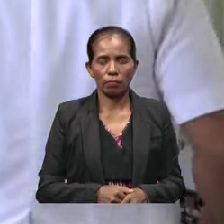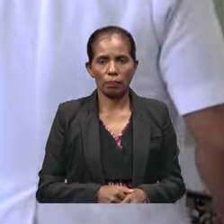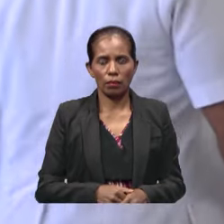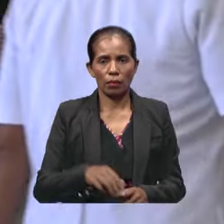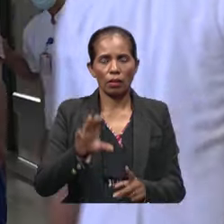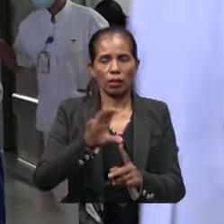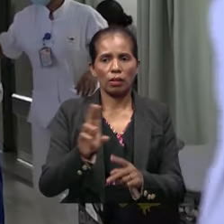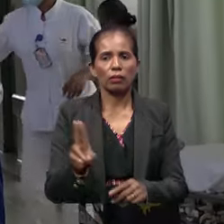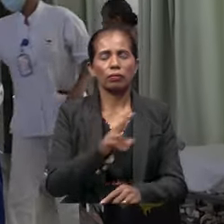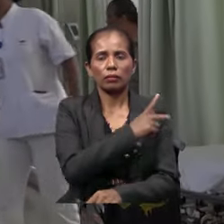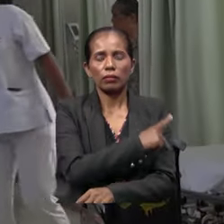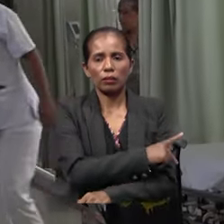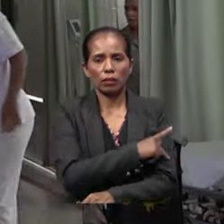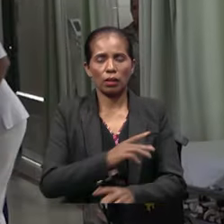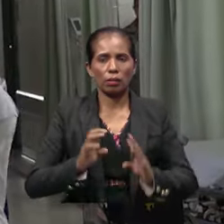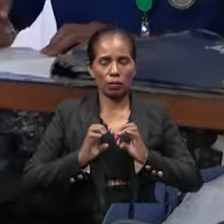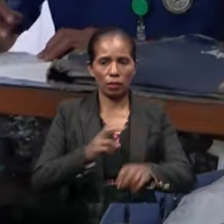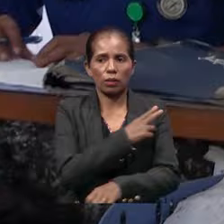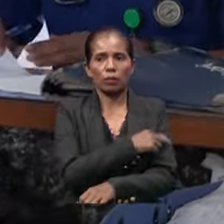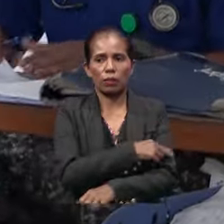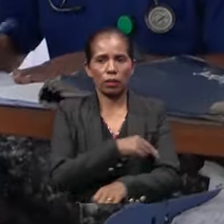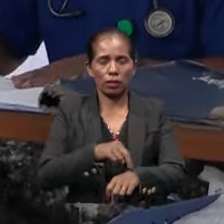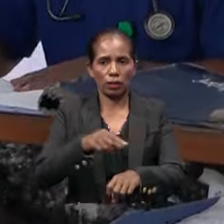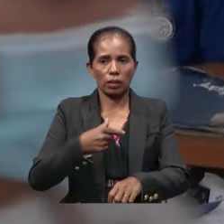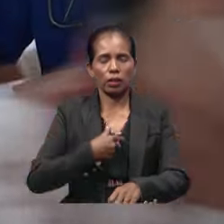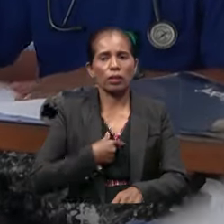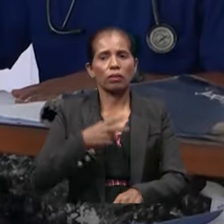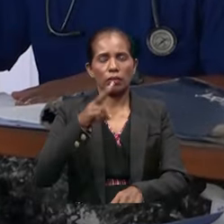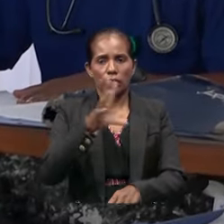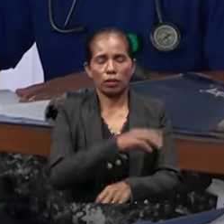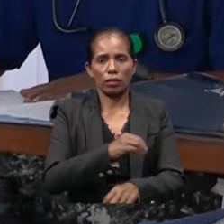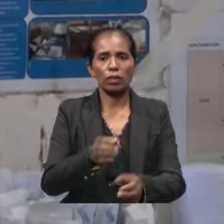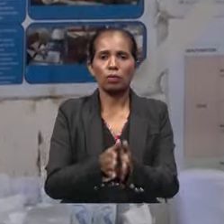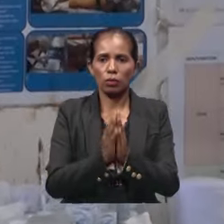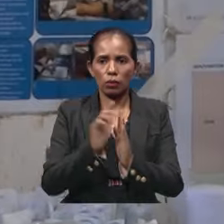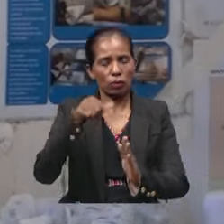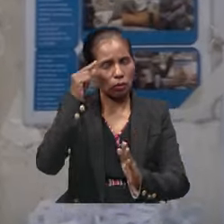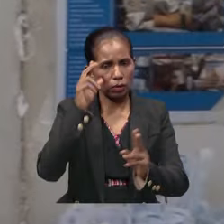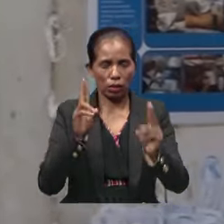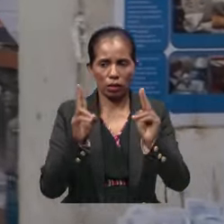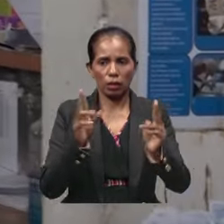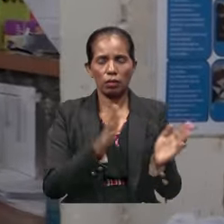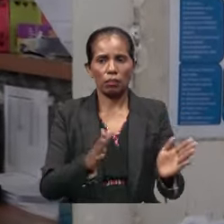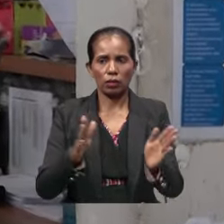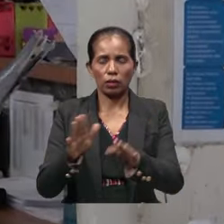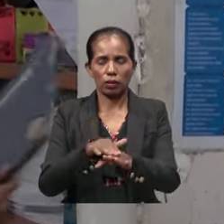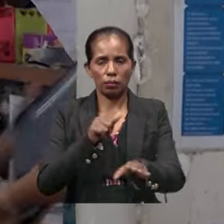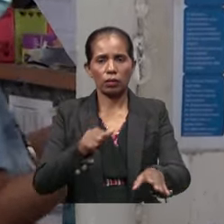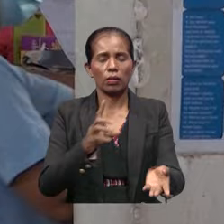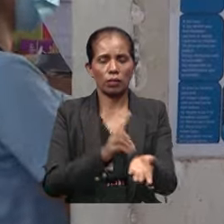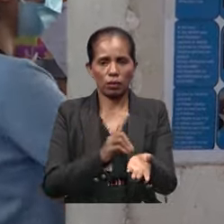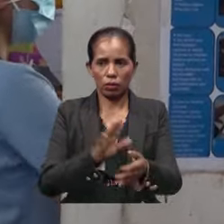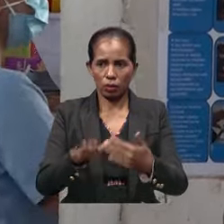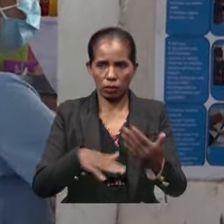CF Unidade Clínica Emergência Hospital Nacional Guido Valadares, Caetano Soares, o seu governo atua acelera o processo de recrutamento para médico